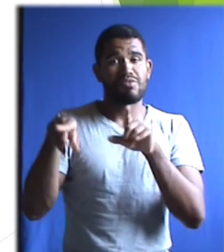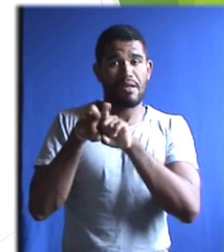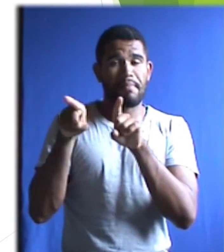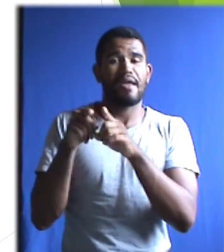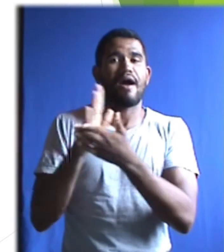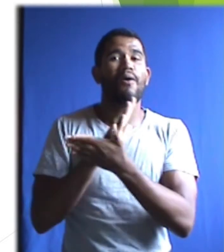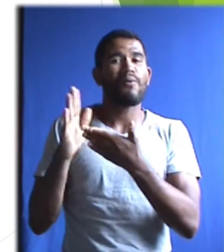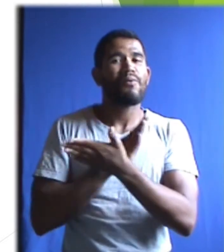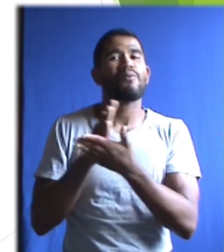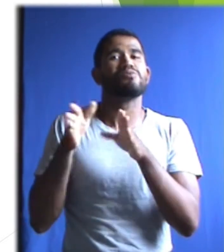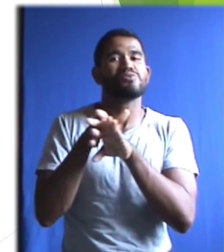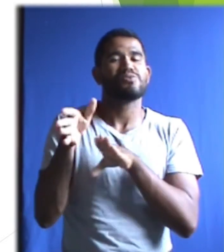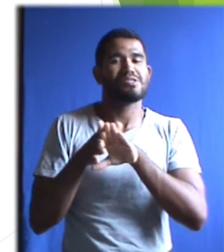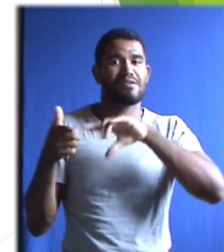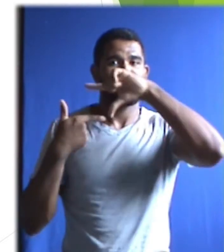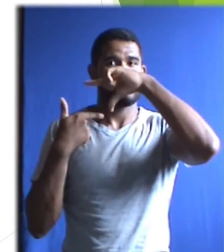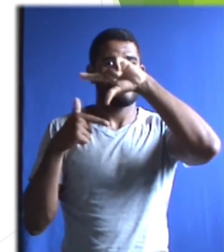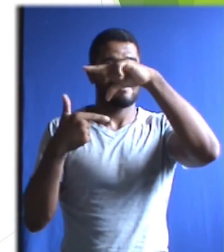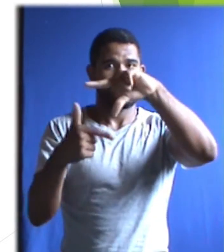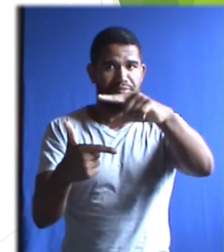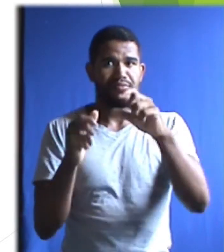estão dentro desses elementos mais sistemáticos.